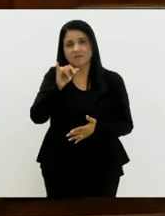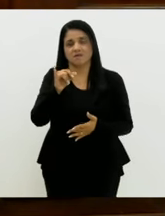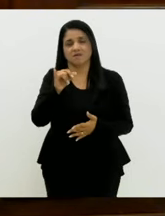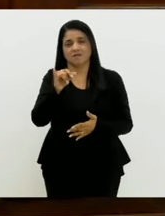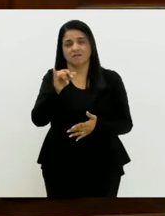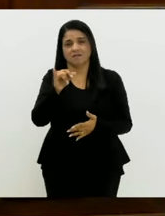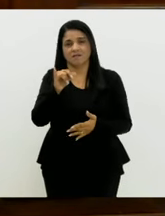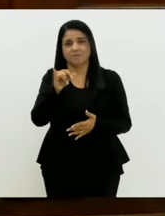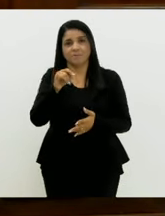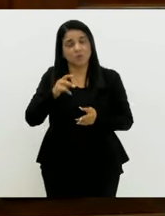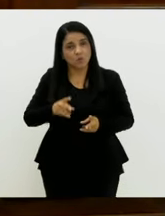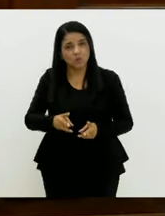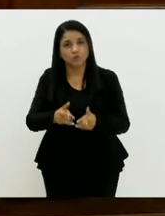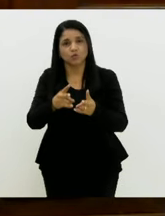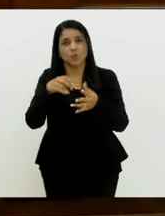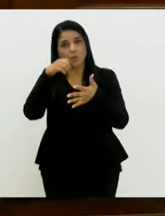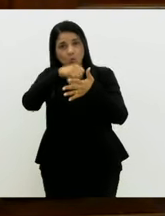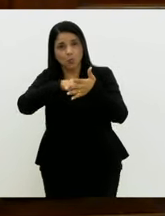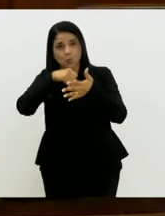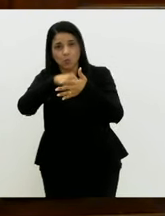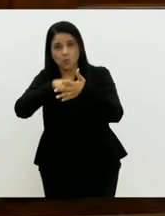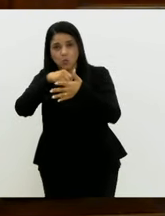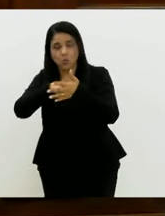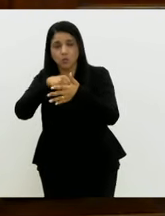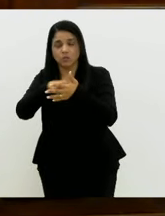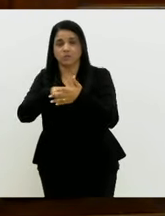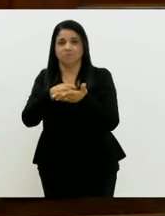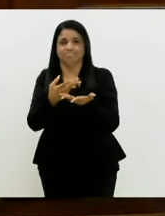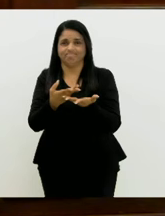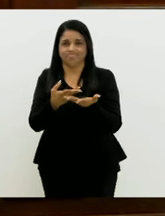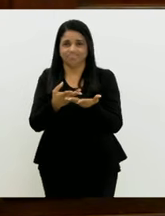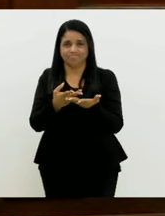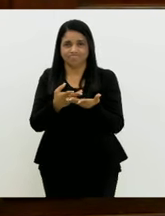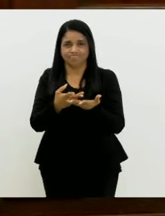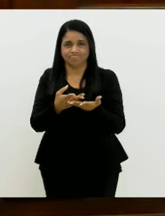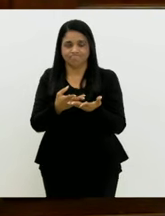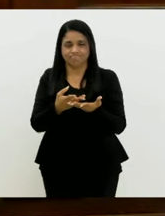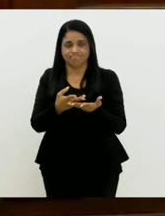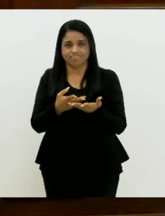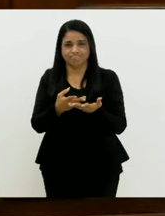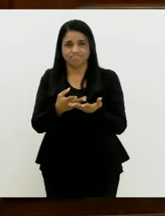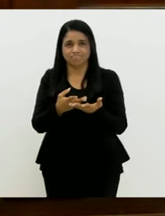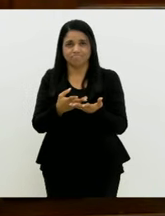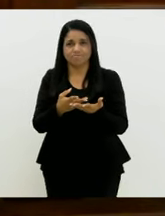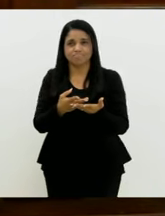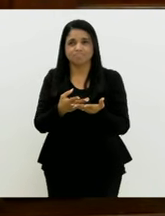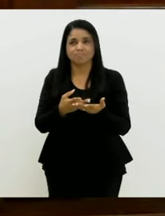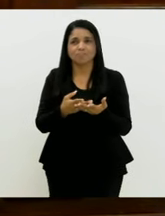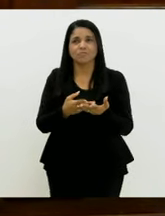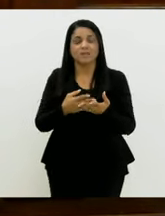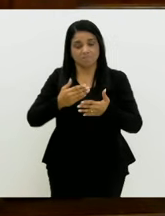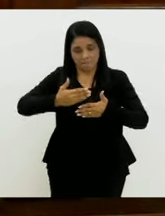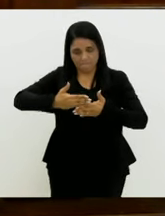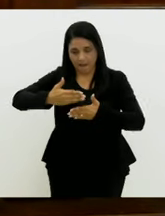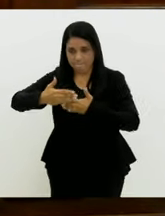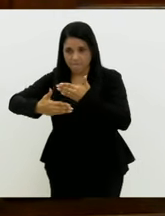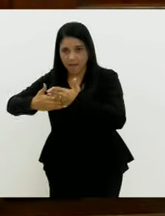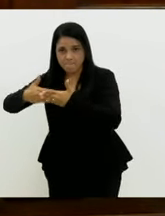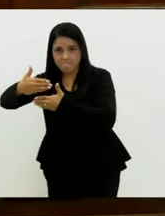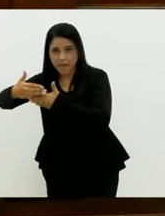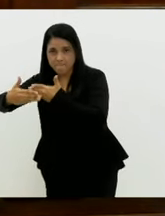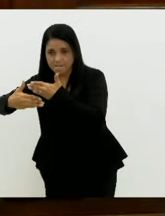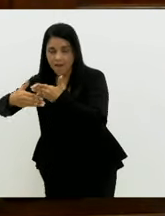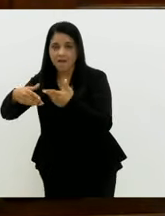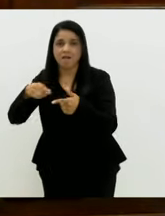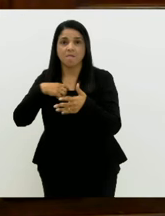Mas continuamos a nossa luta com um paliativo. Criamos barreiras, botamos bombas. E